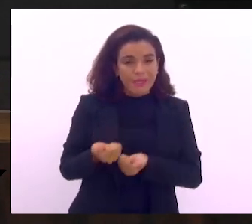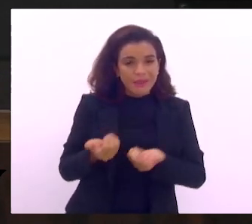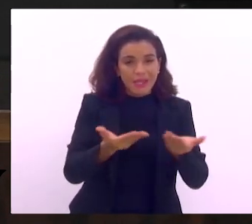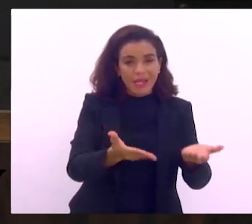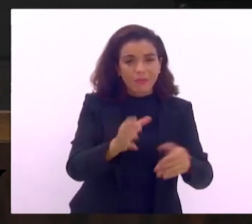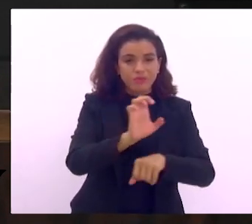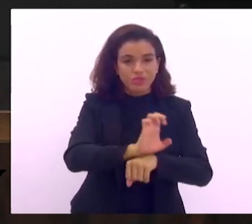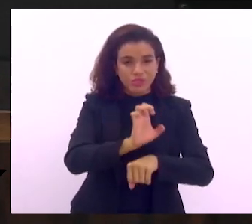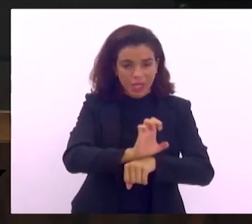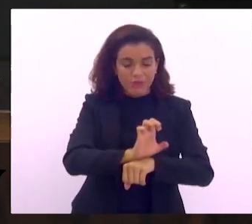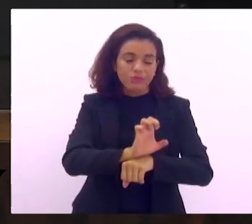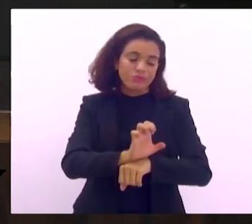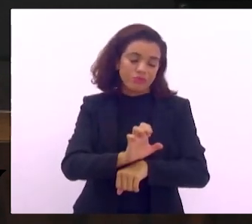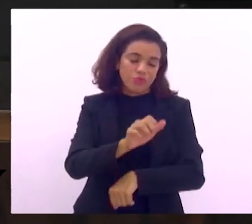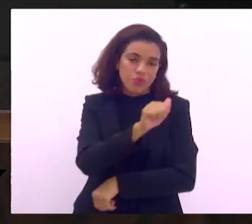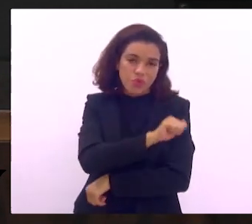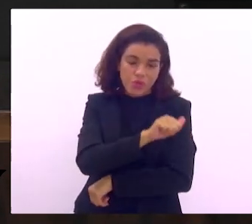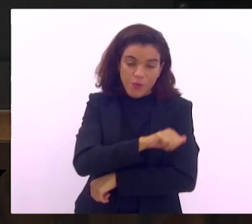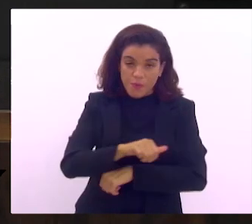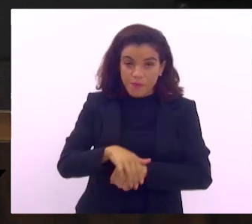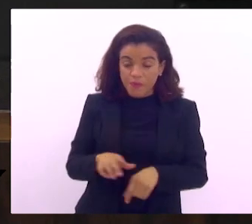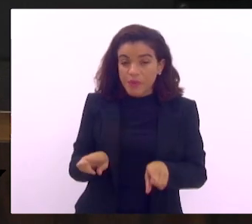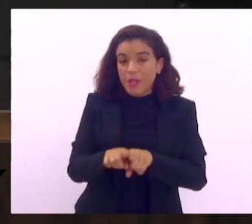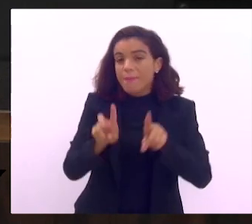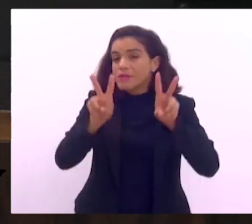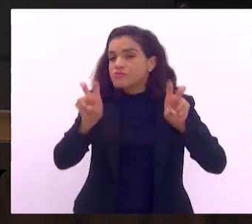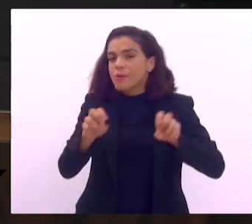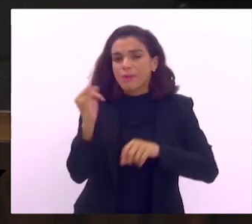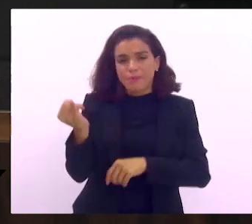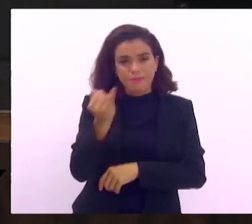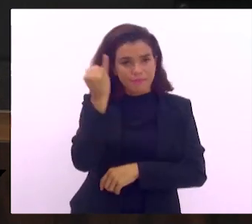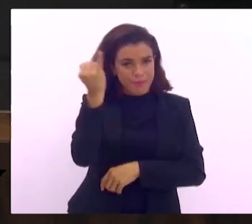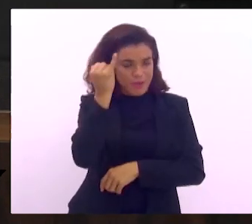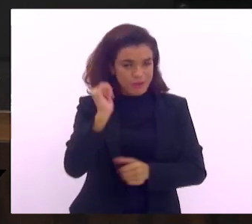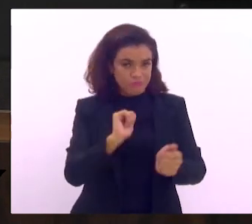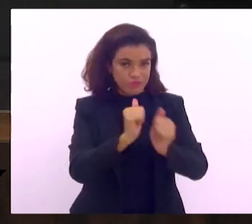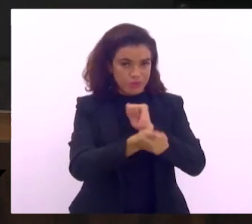estado do Rio de Janeiro. E a importância, não